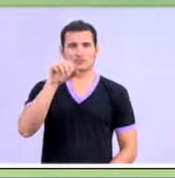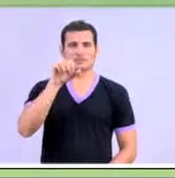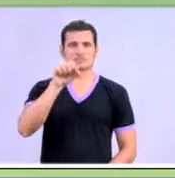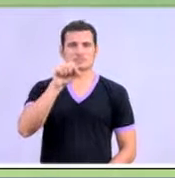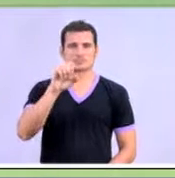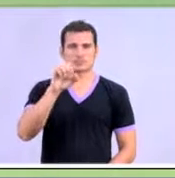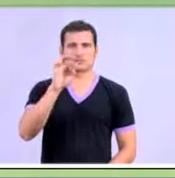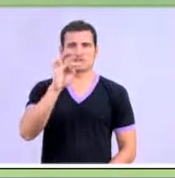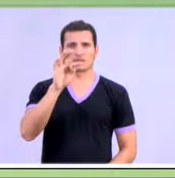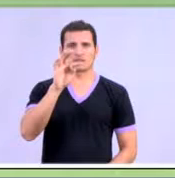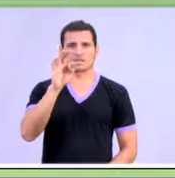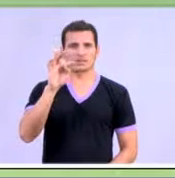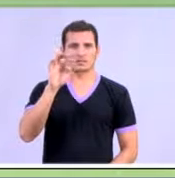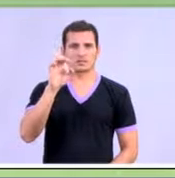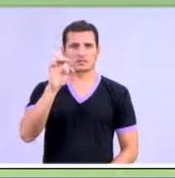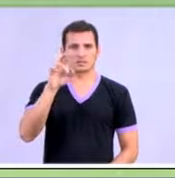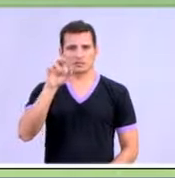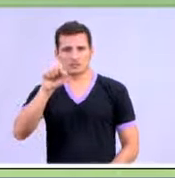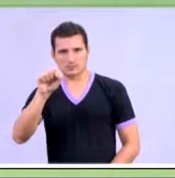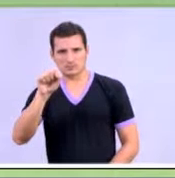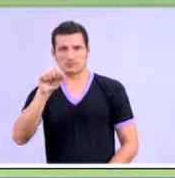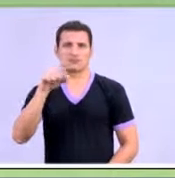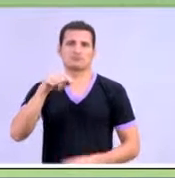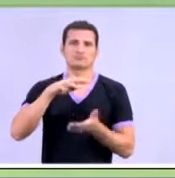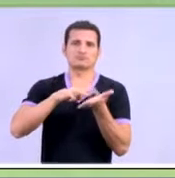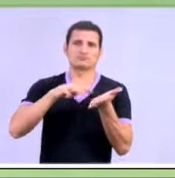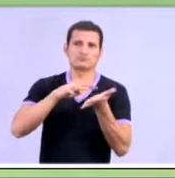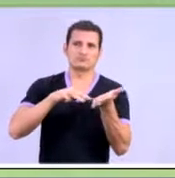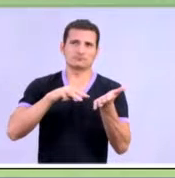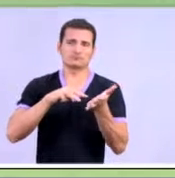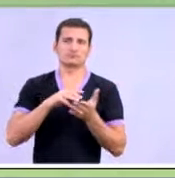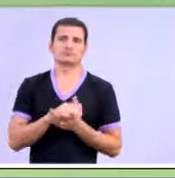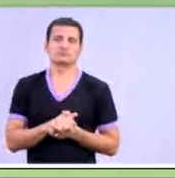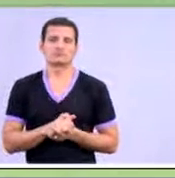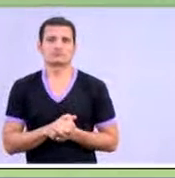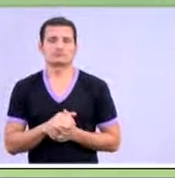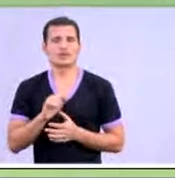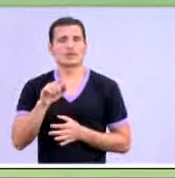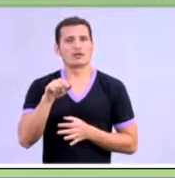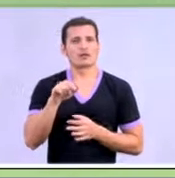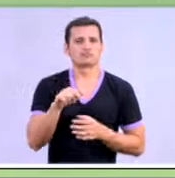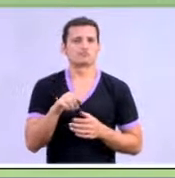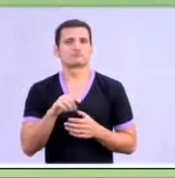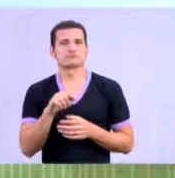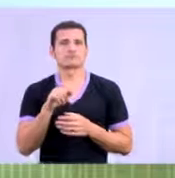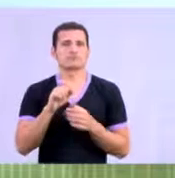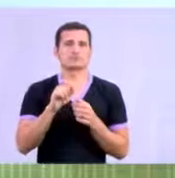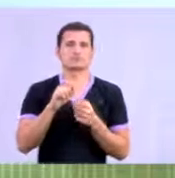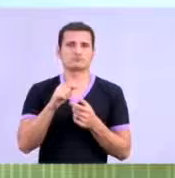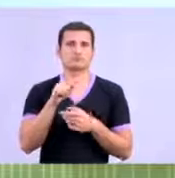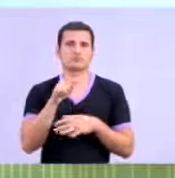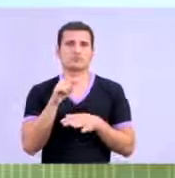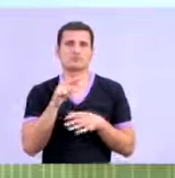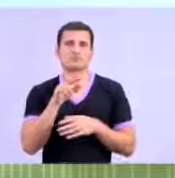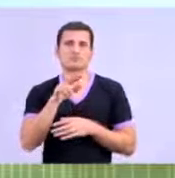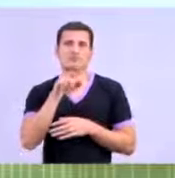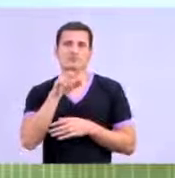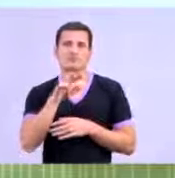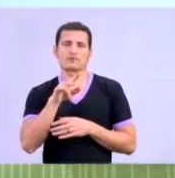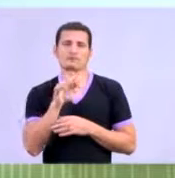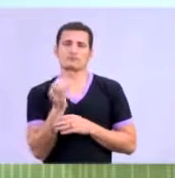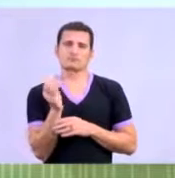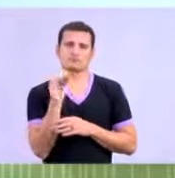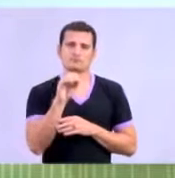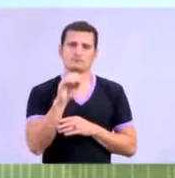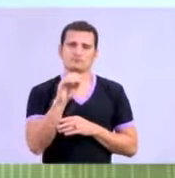passada. Getters e setters, gente, são métodos. São ações que o objeto executa quando você vai querer atribuir um valor a